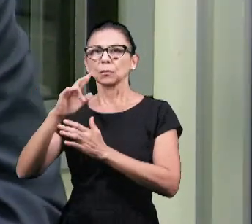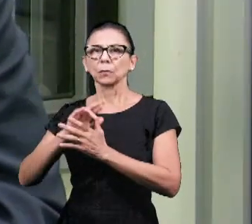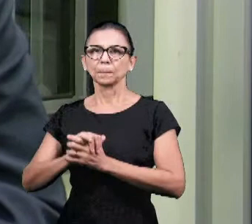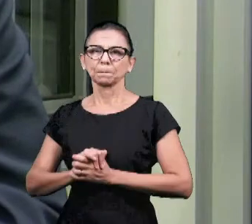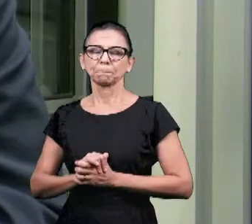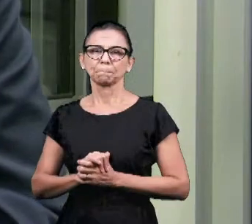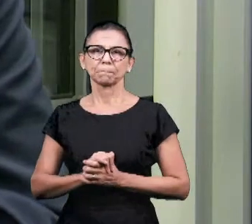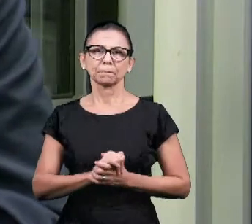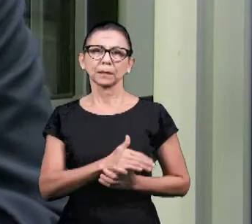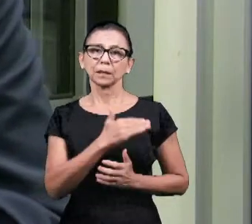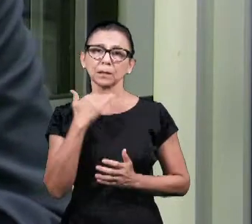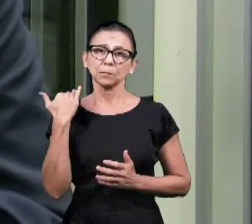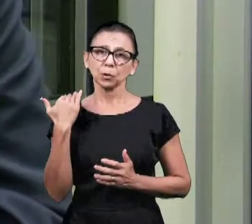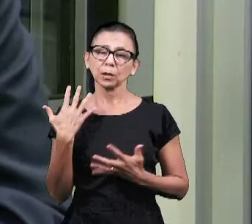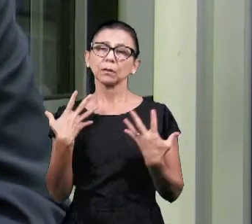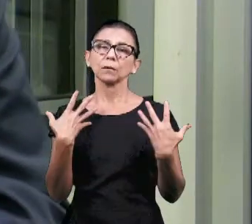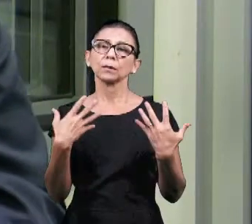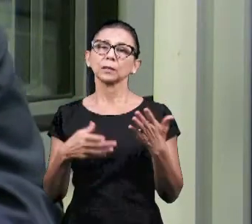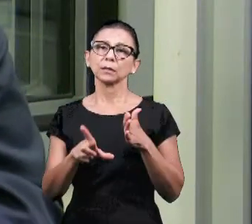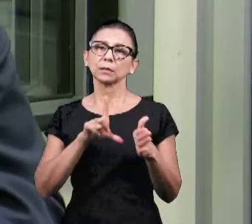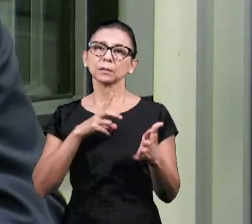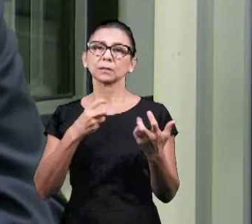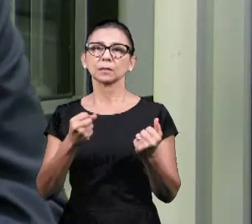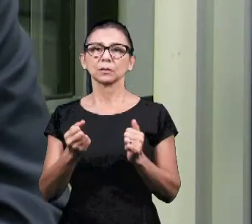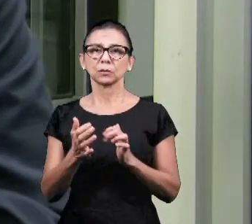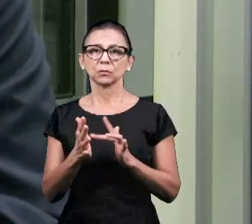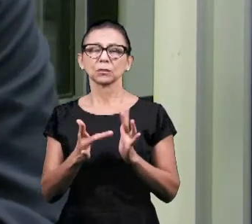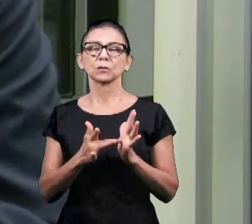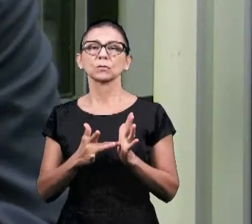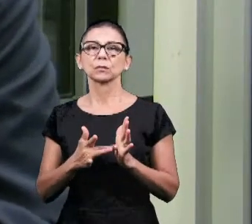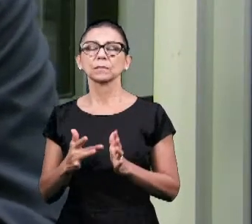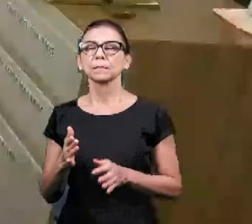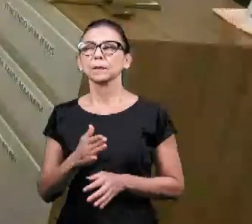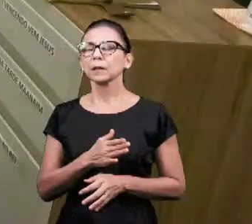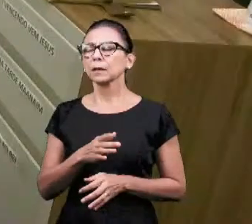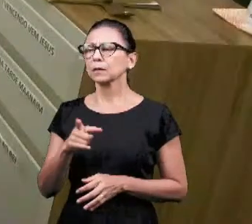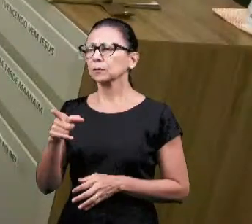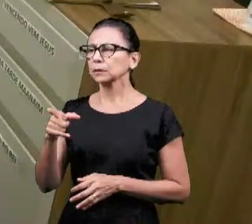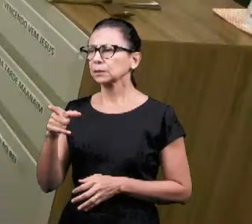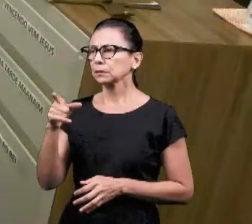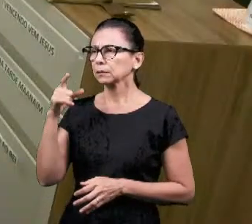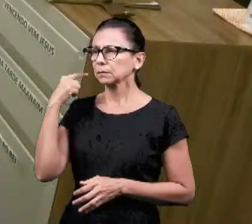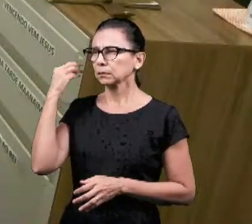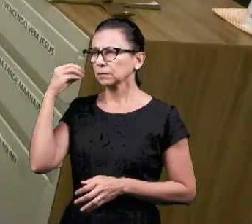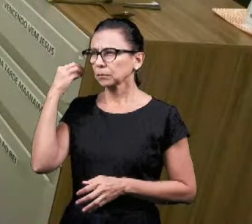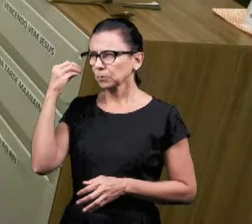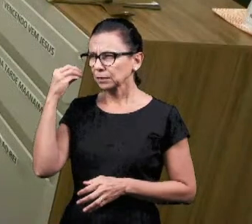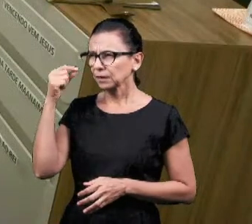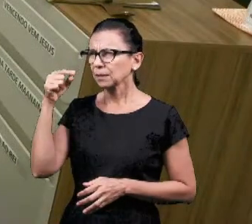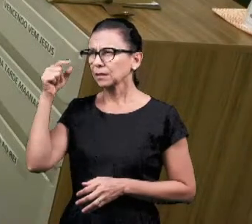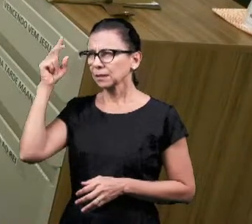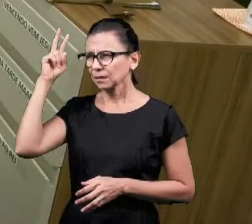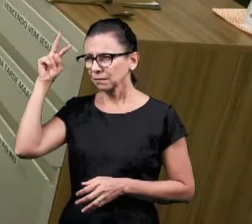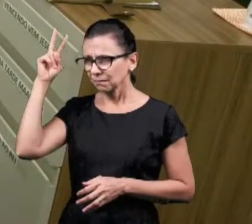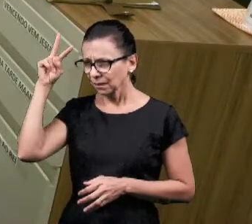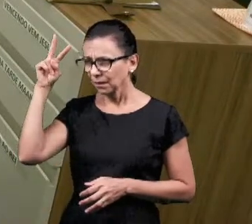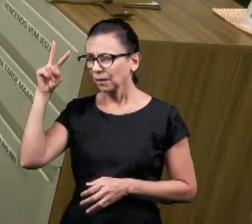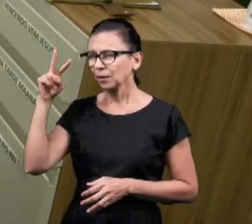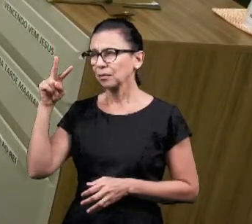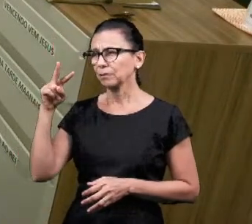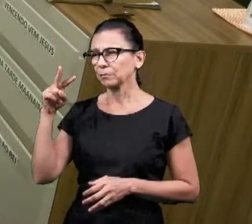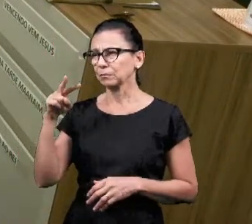Senhor. Maravilha. Foi uma benção. O senhor tem alguma experiência, assim, do Senhor? O senhor lembra, assim, uma experiência? Pode ser na